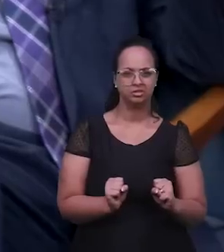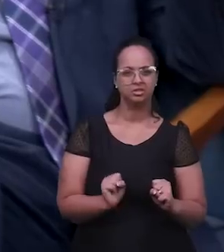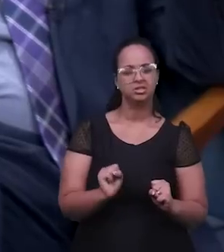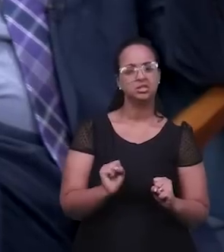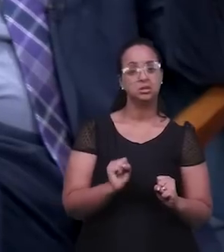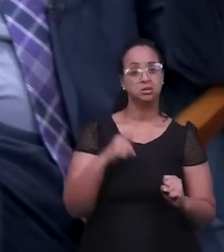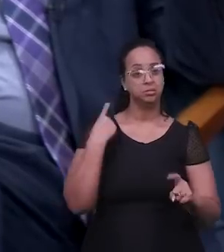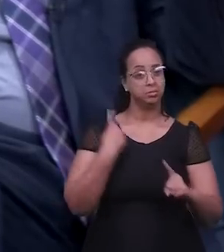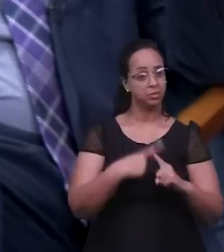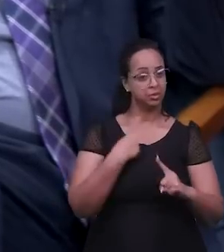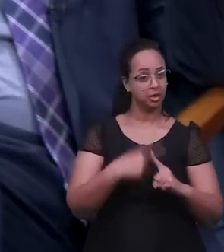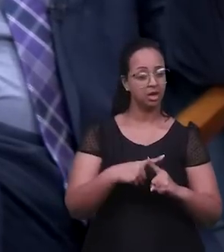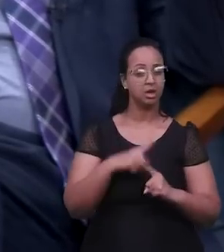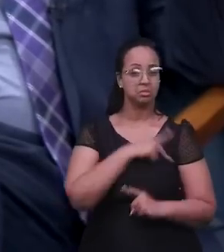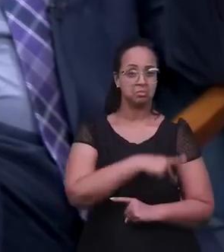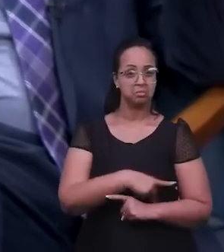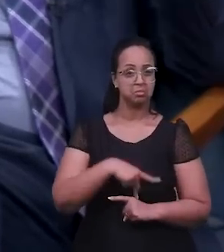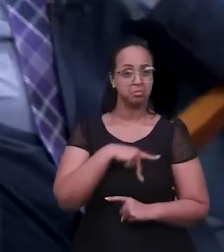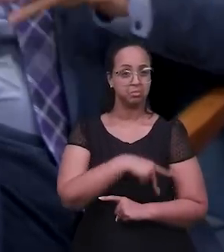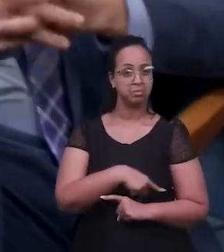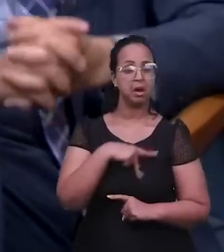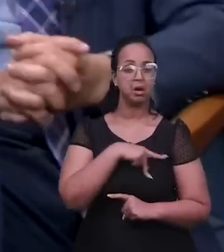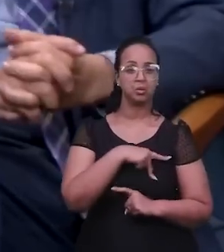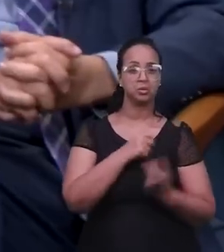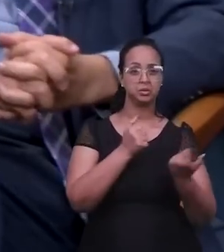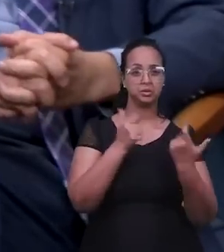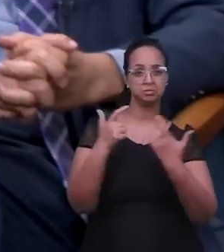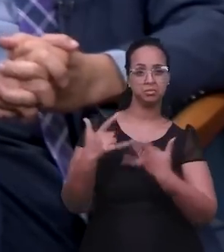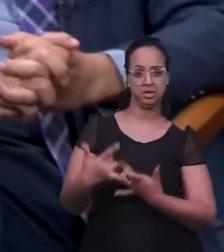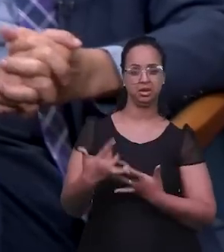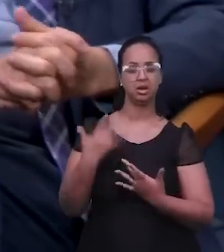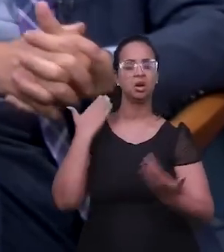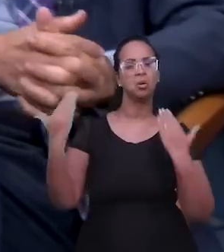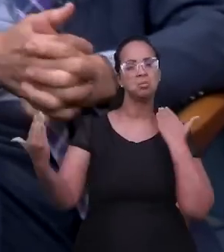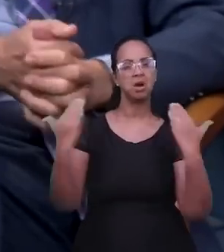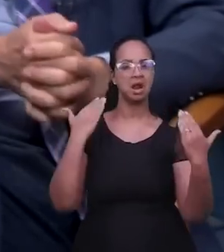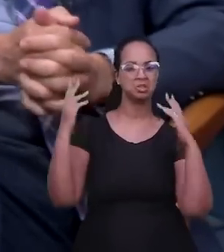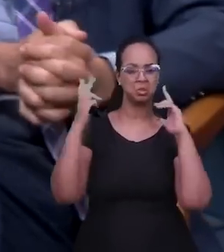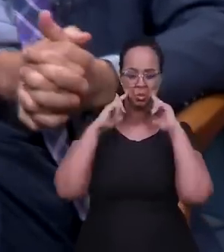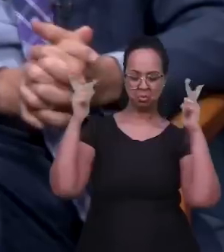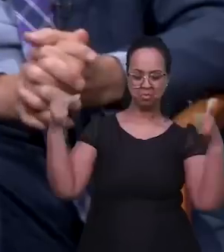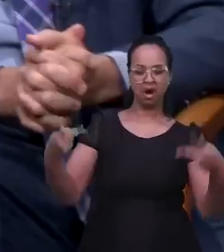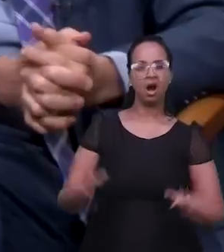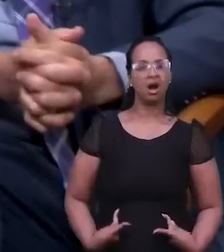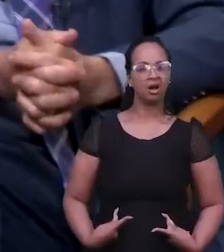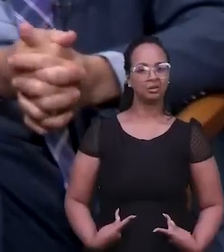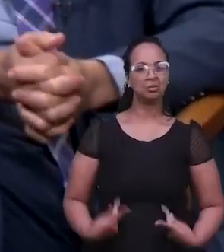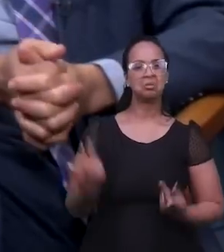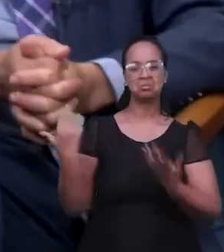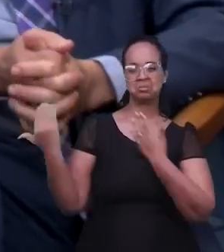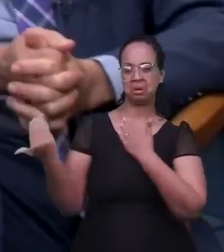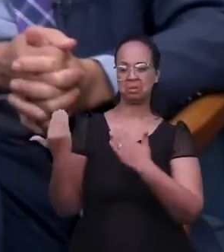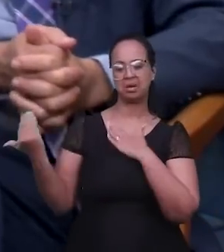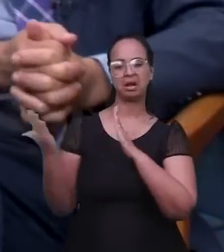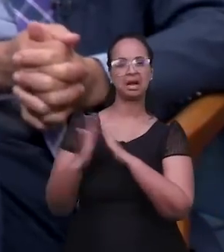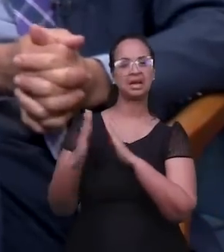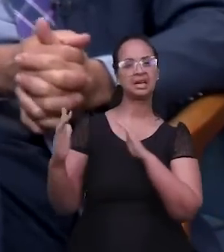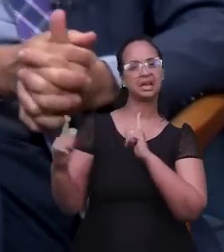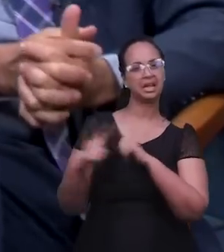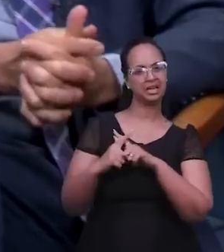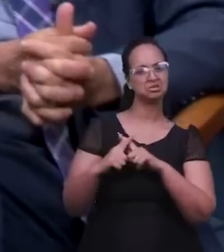Pode adoecer? Se Paulo está usando a figura do corpo humano